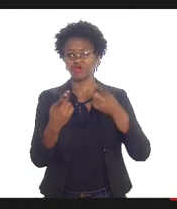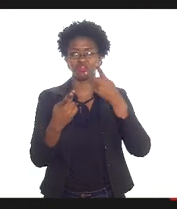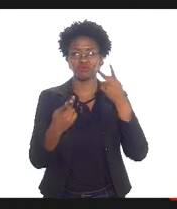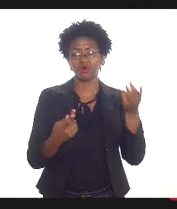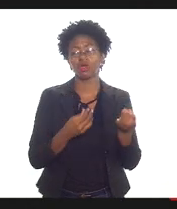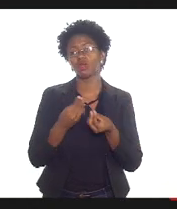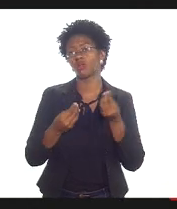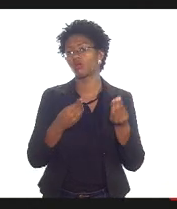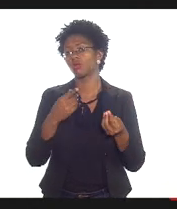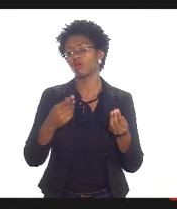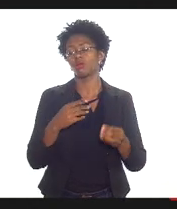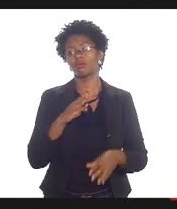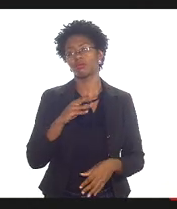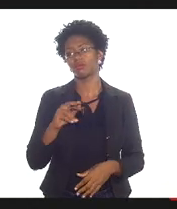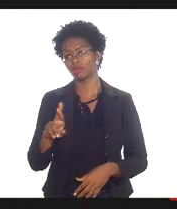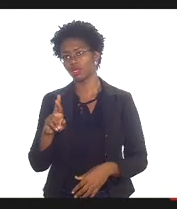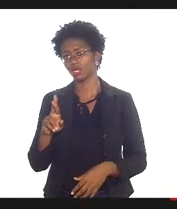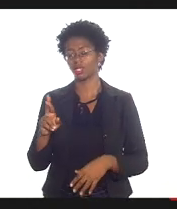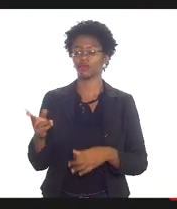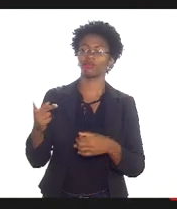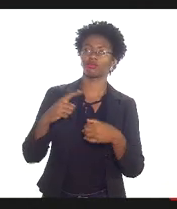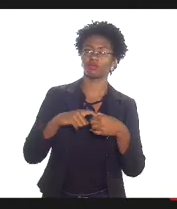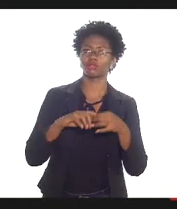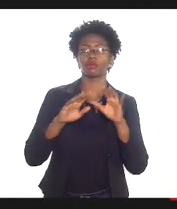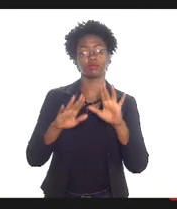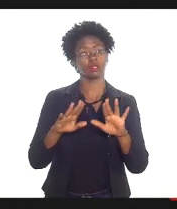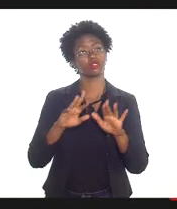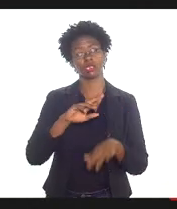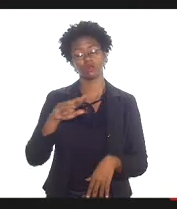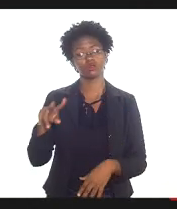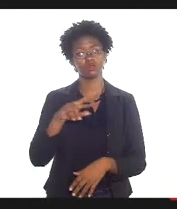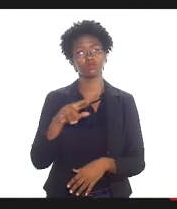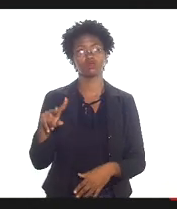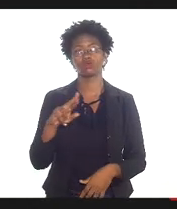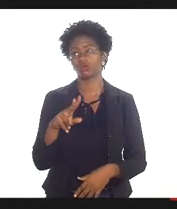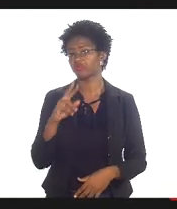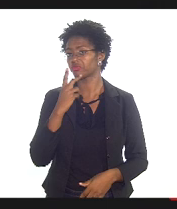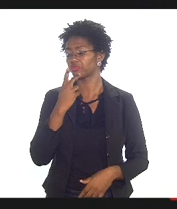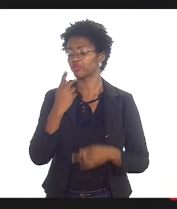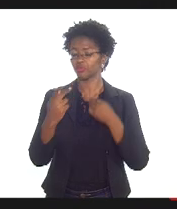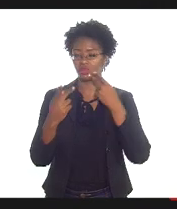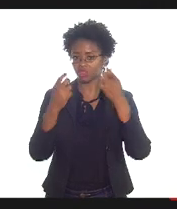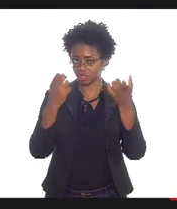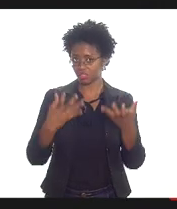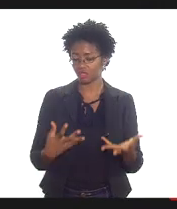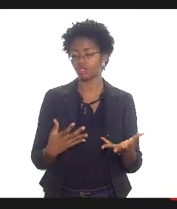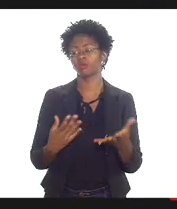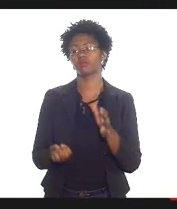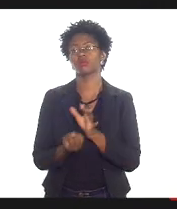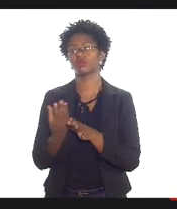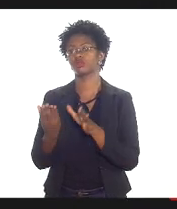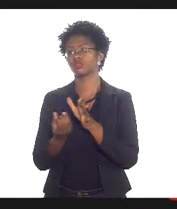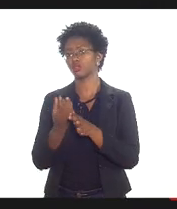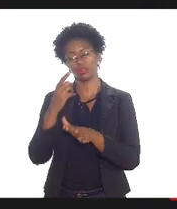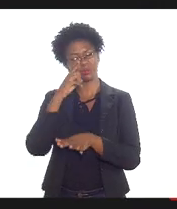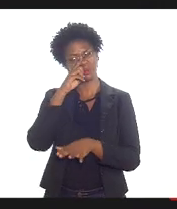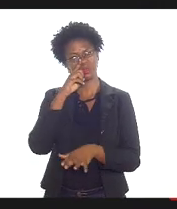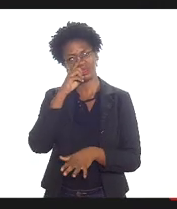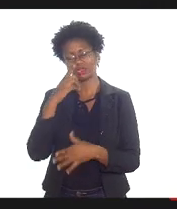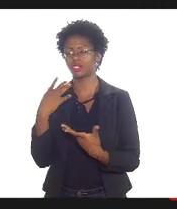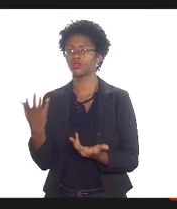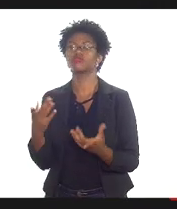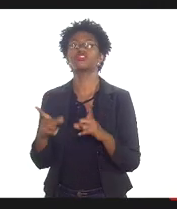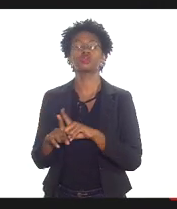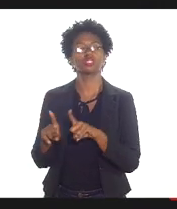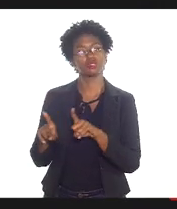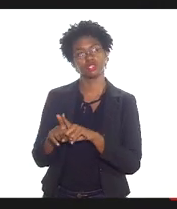Petrobras vai se ressarcir, mas elas não estão abordando que parte da produção diz respeito a um contrato e que parte da